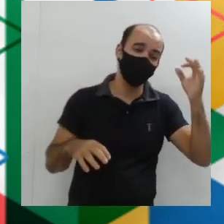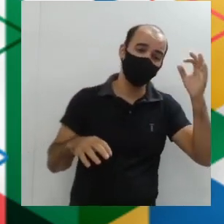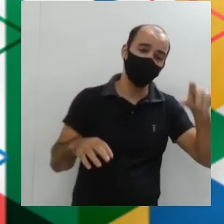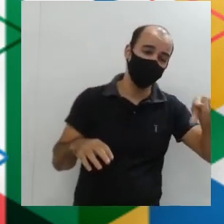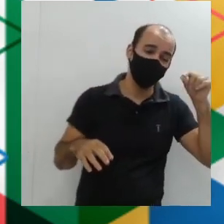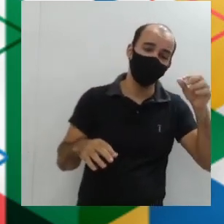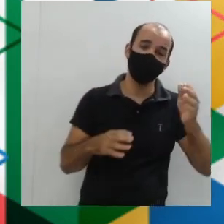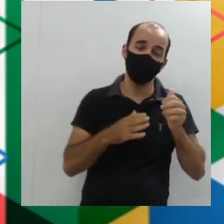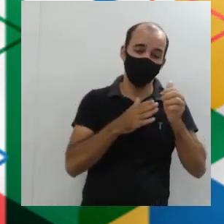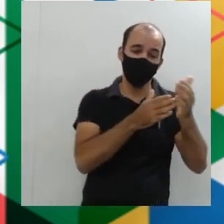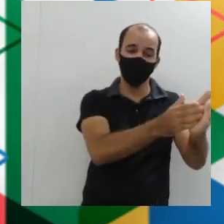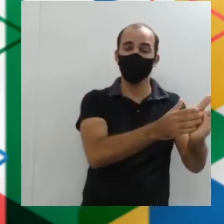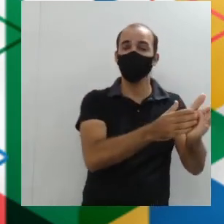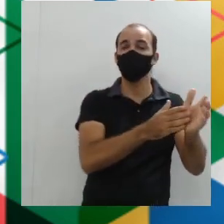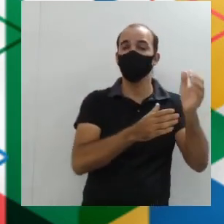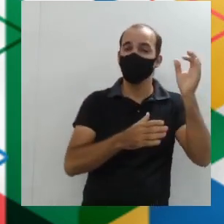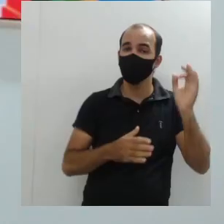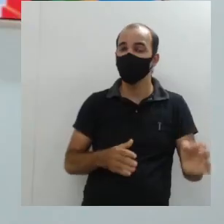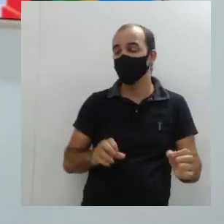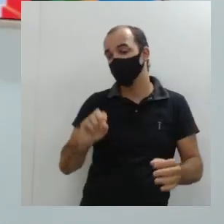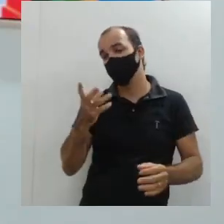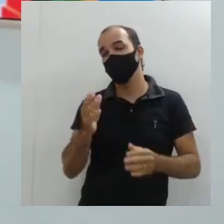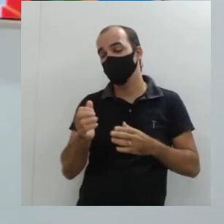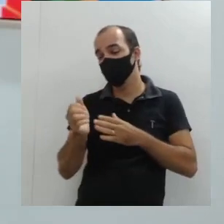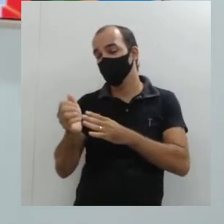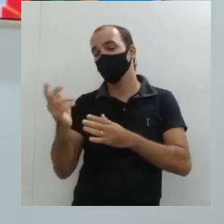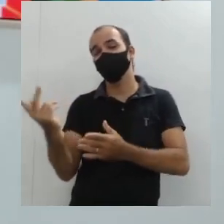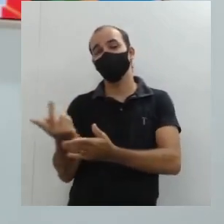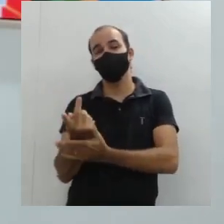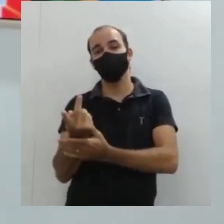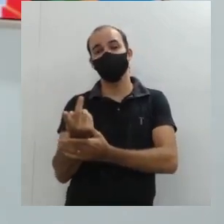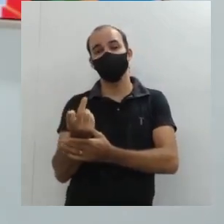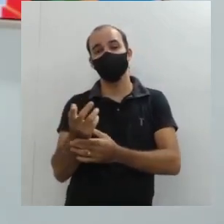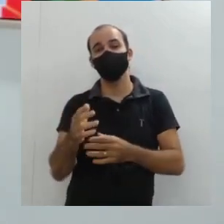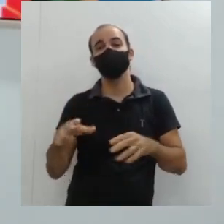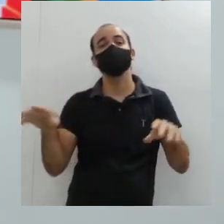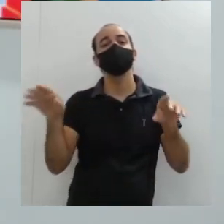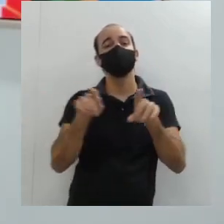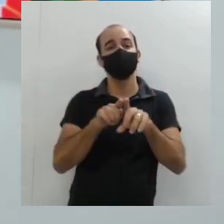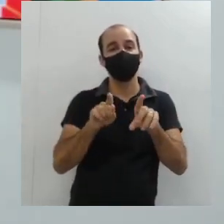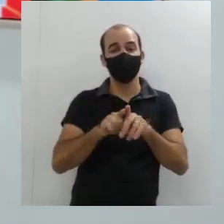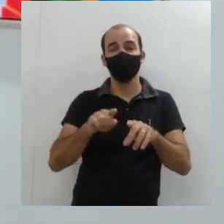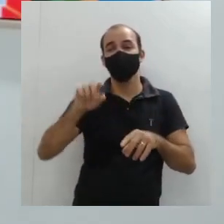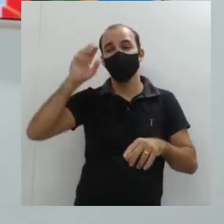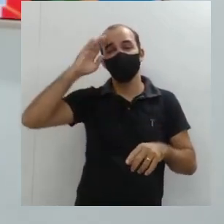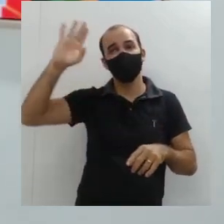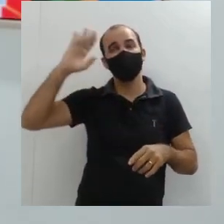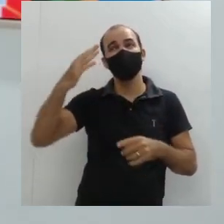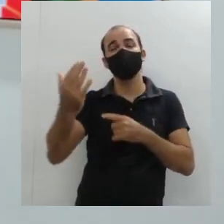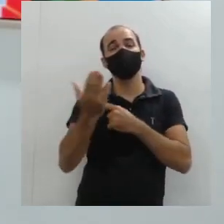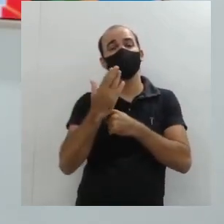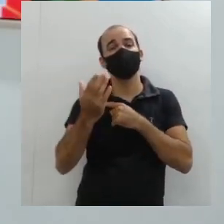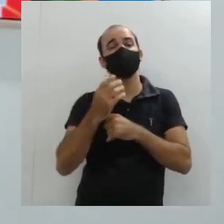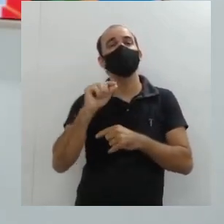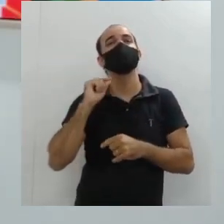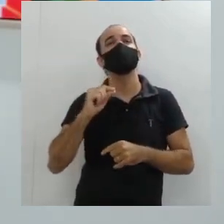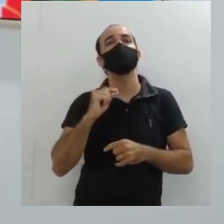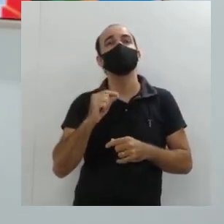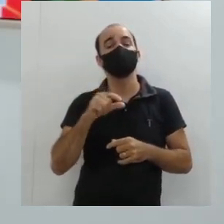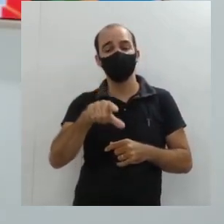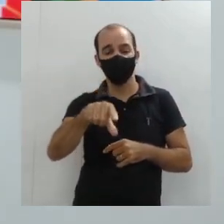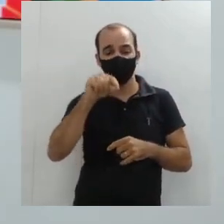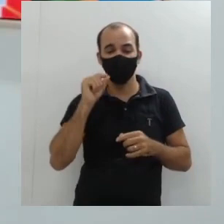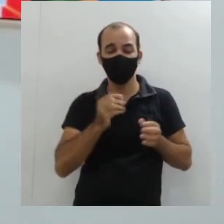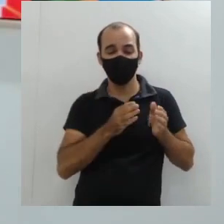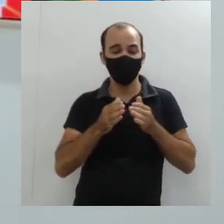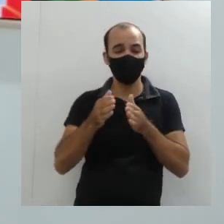busque, ou seja, que a gente não fique, na verdade, não fiquemos parados sem sabermos para onde ir, né? Sem sabermos